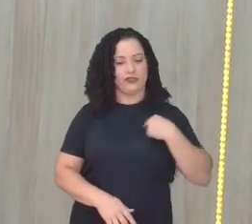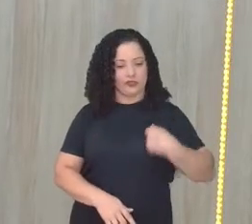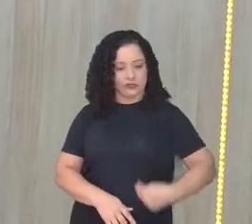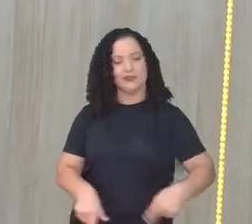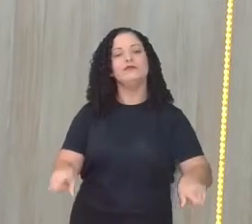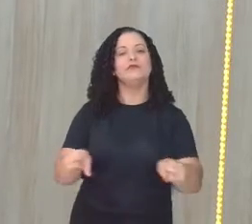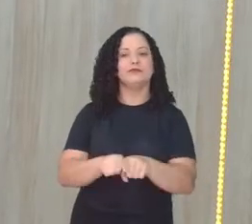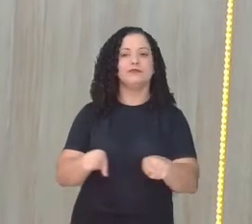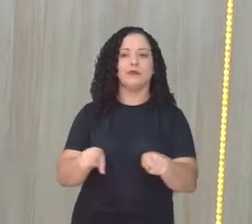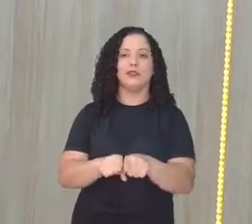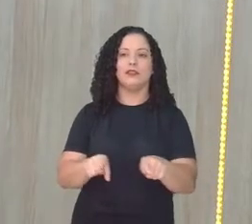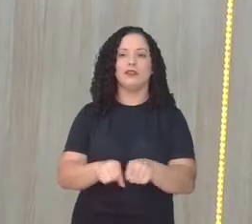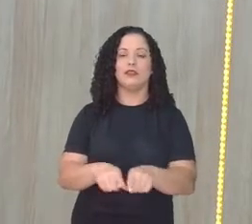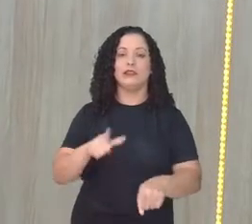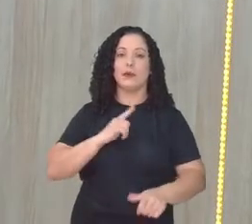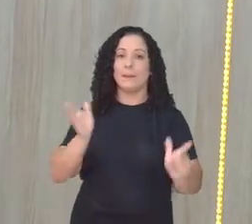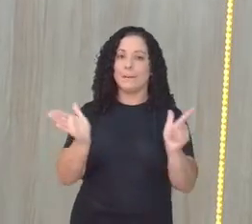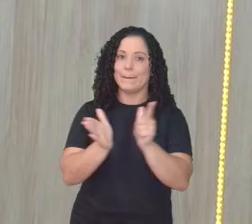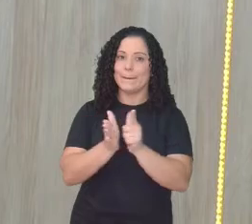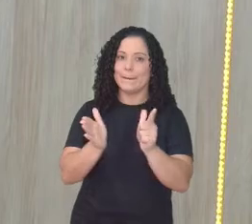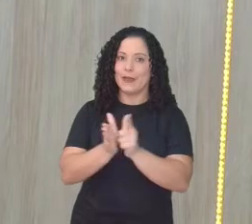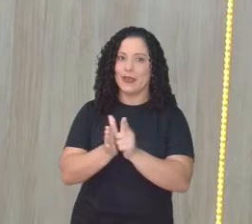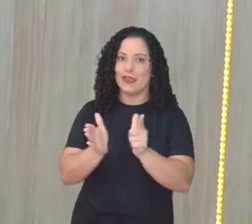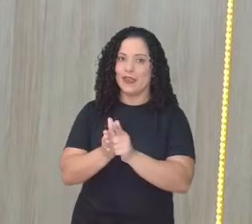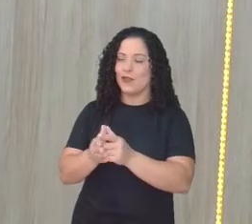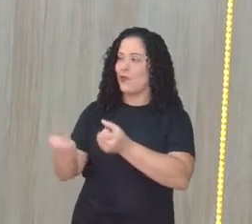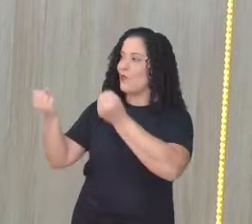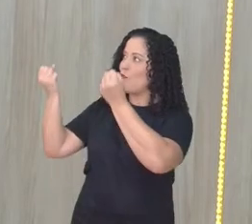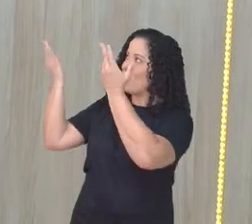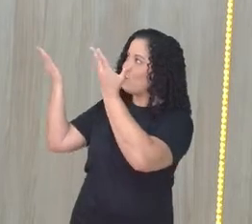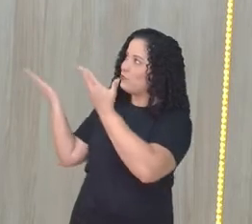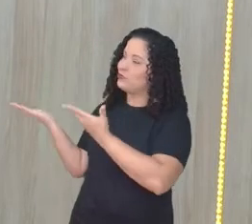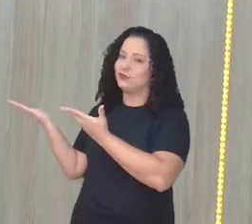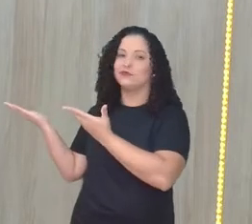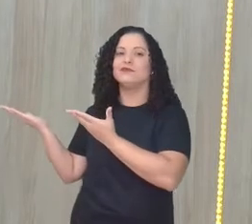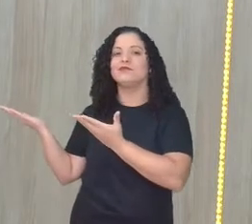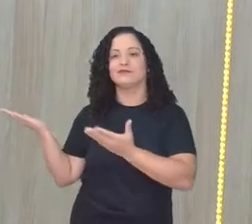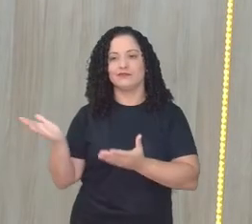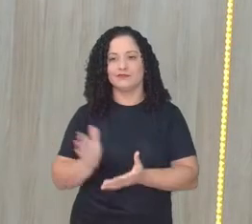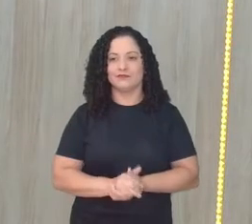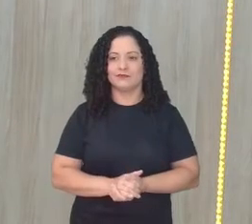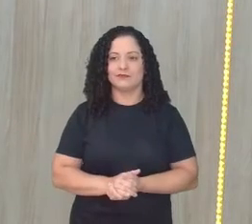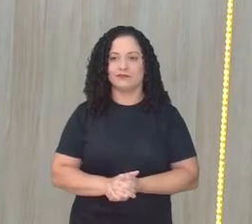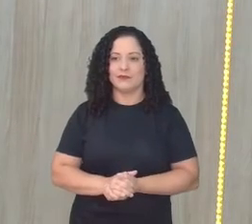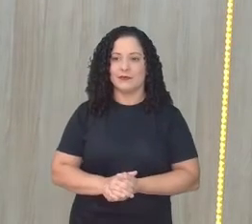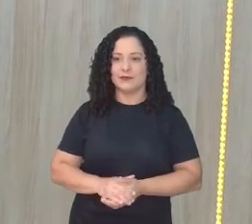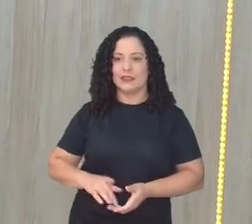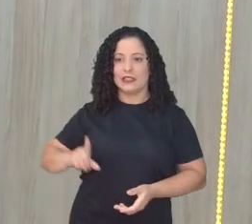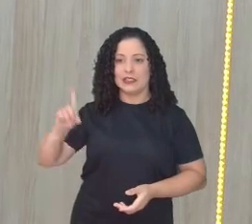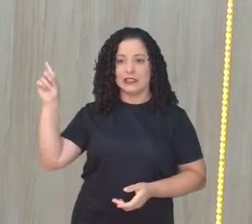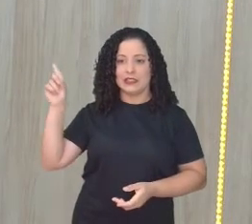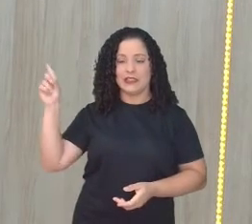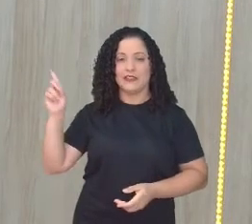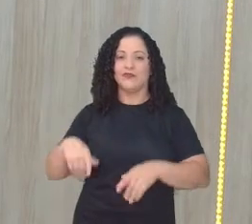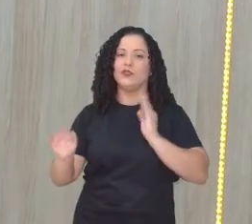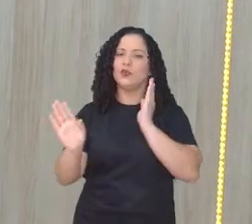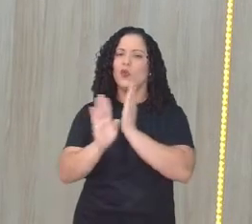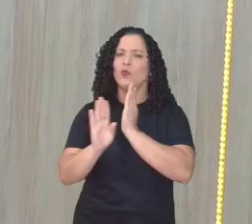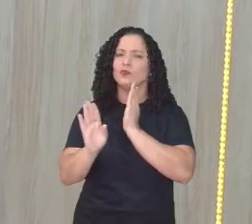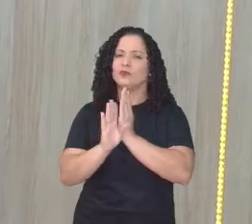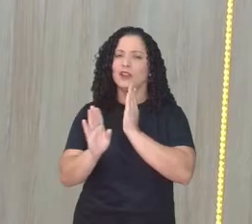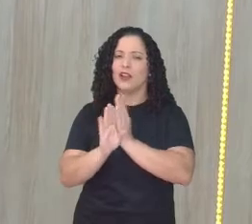ó, parte de um papiro de Hind, certo, que foi encontrado